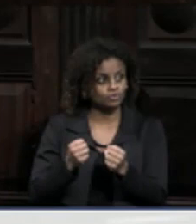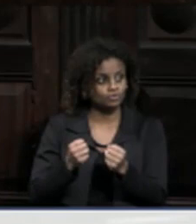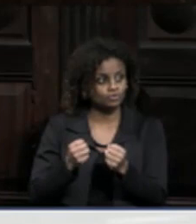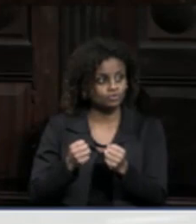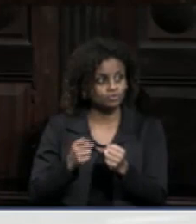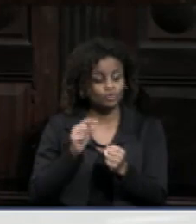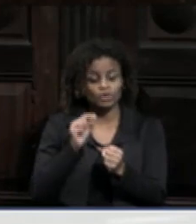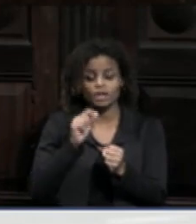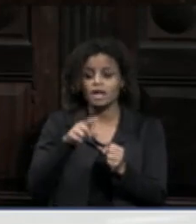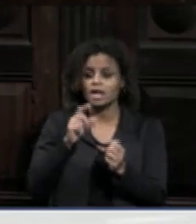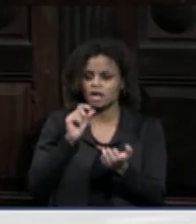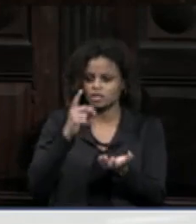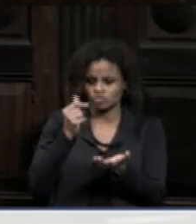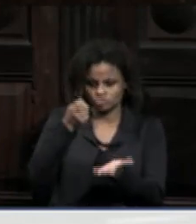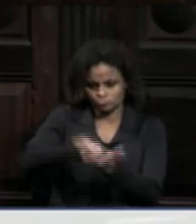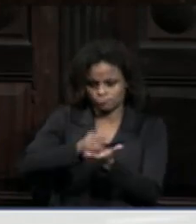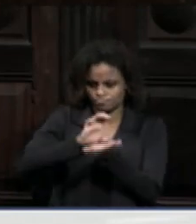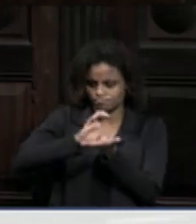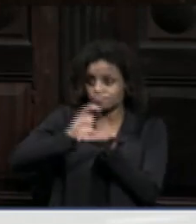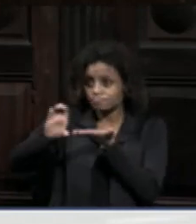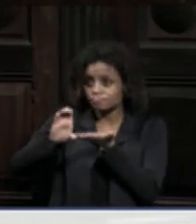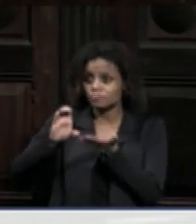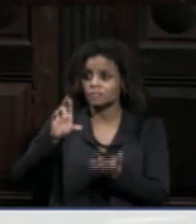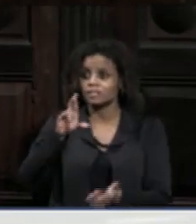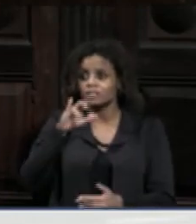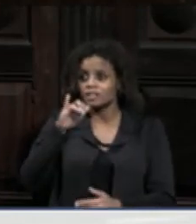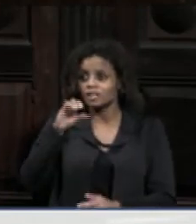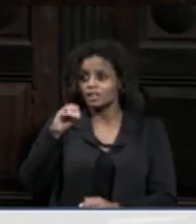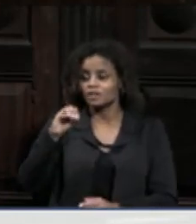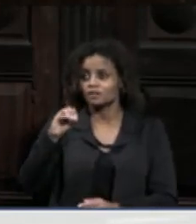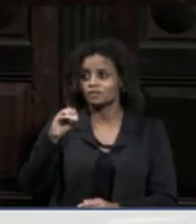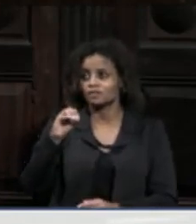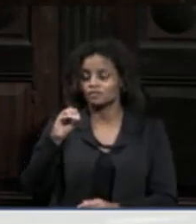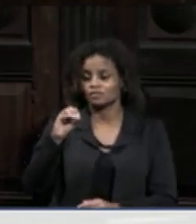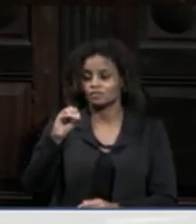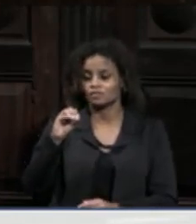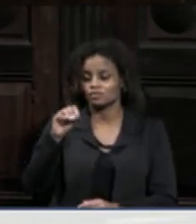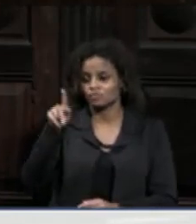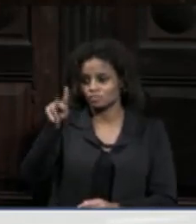capitalizar o Rio Previdência com os recursos do